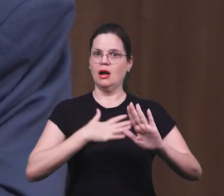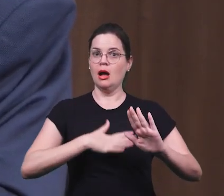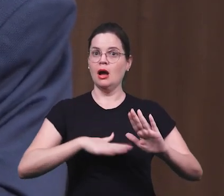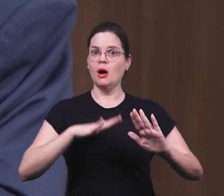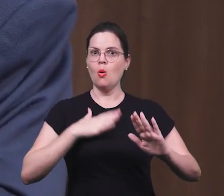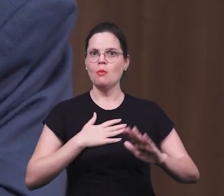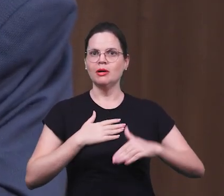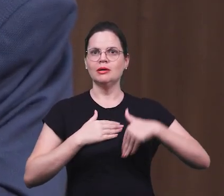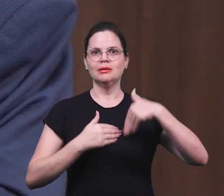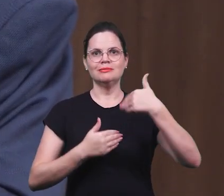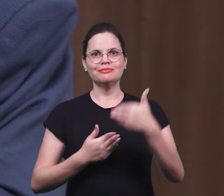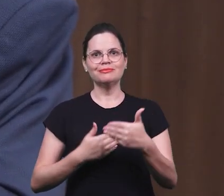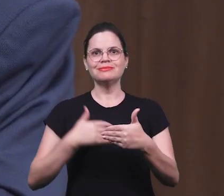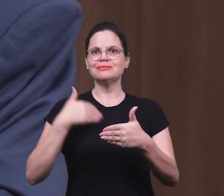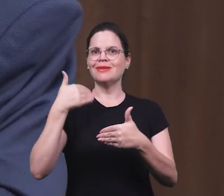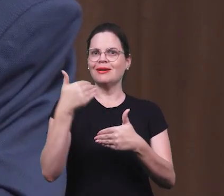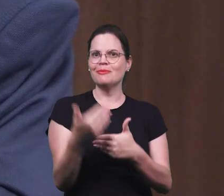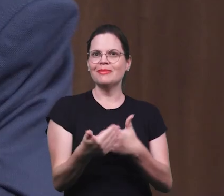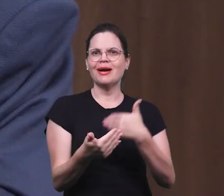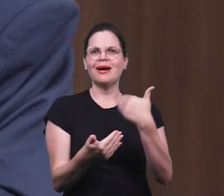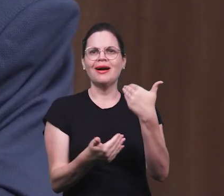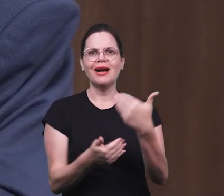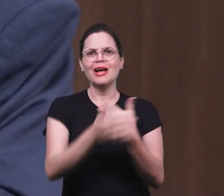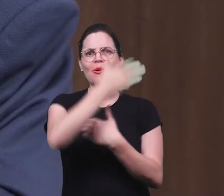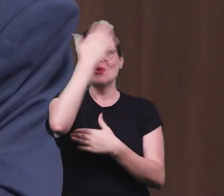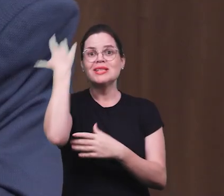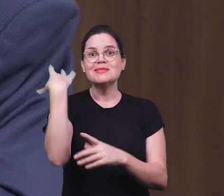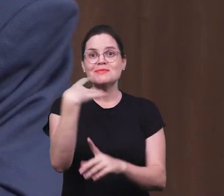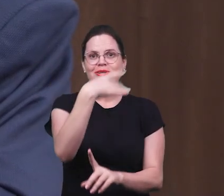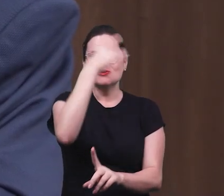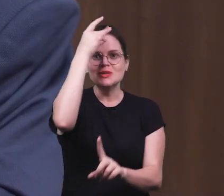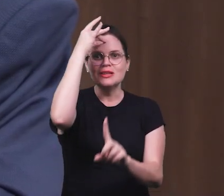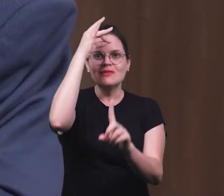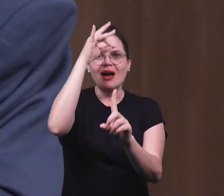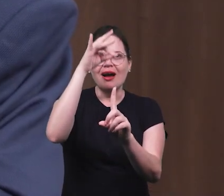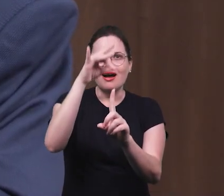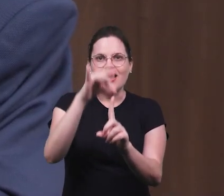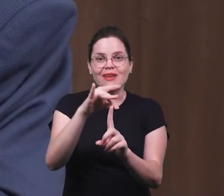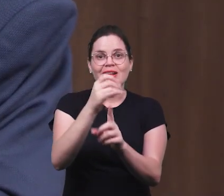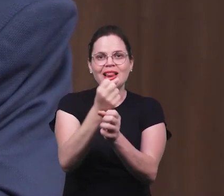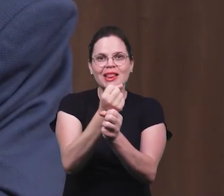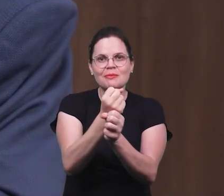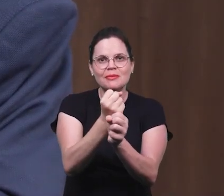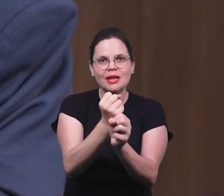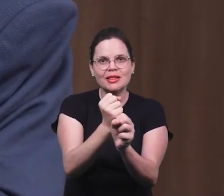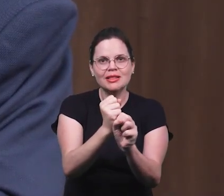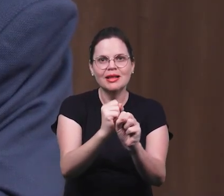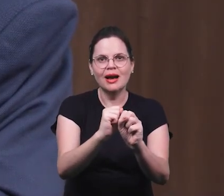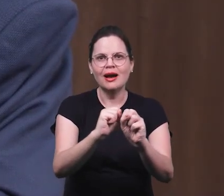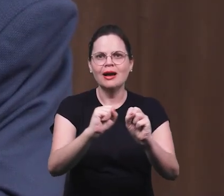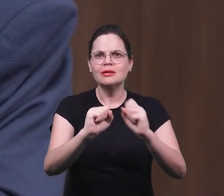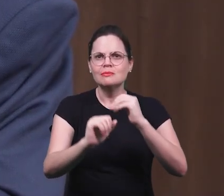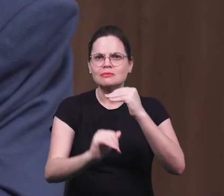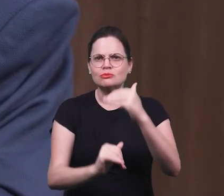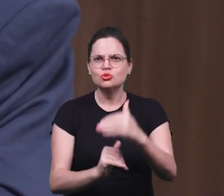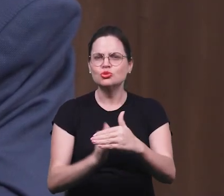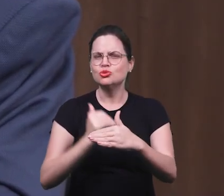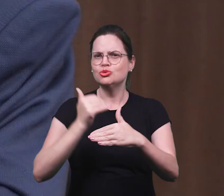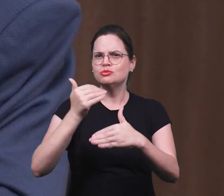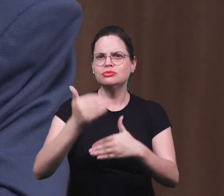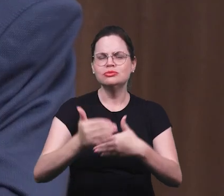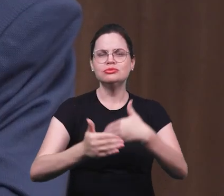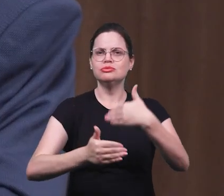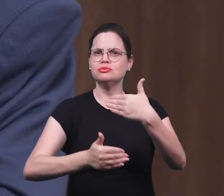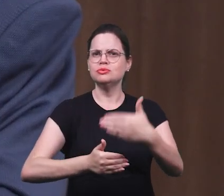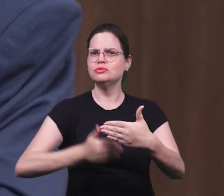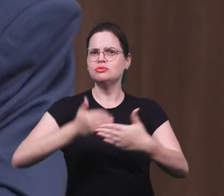A obra é obra de liberdade do Espírito Santo. Você não pode ficar impondo situações para aquele que chega novo na fé, não. Quem realiza a